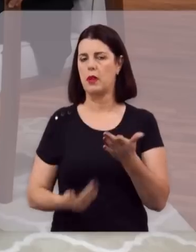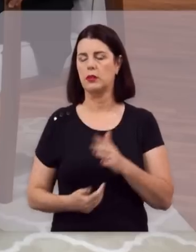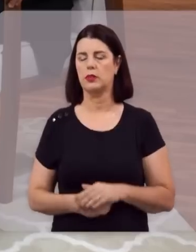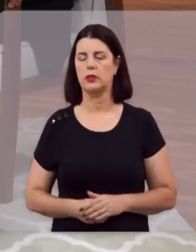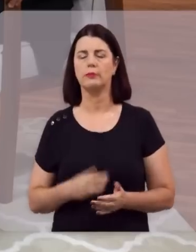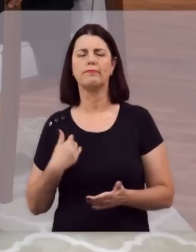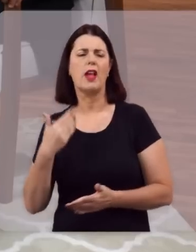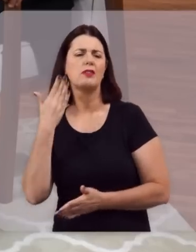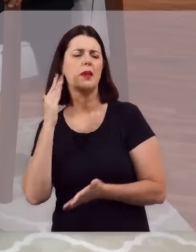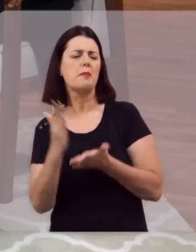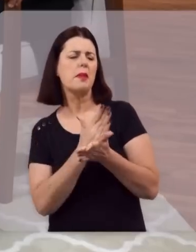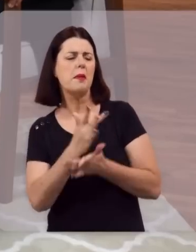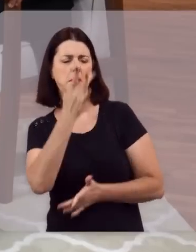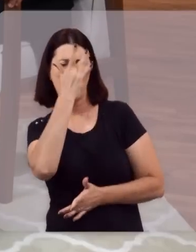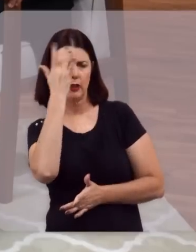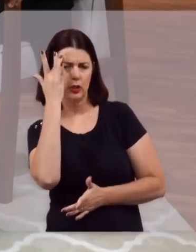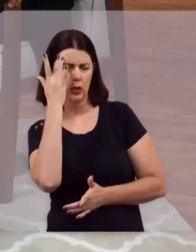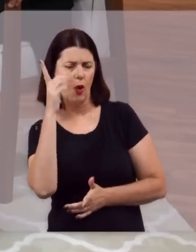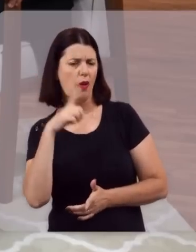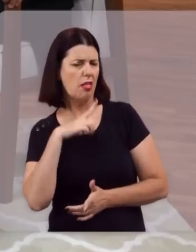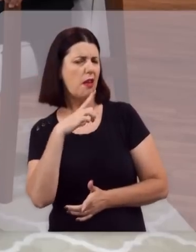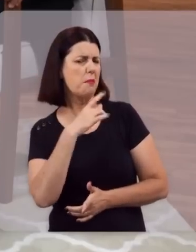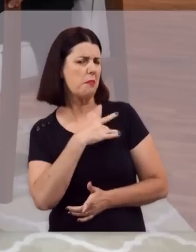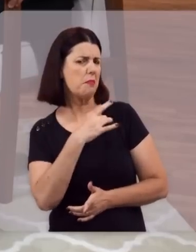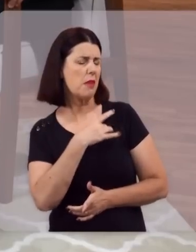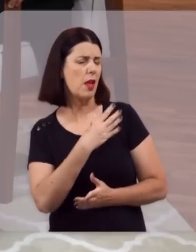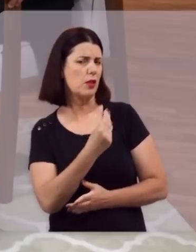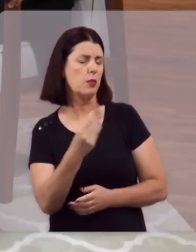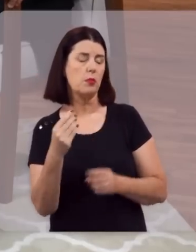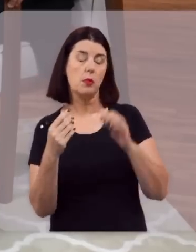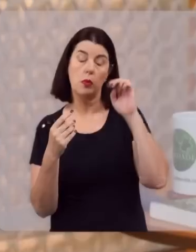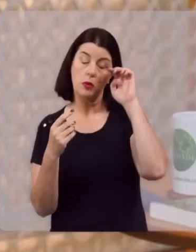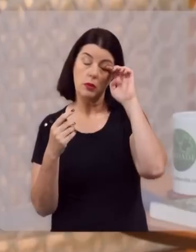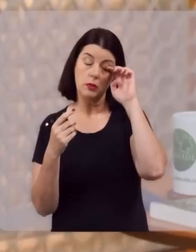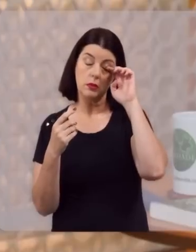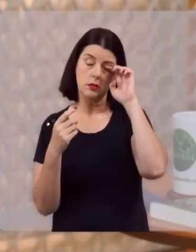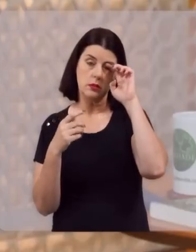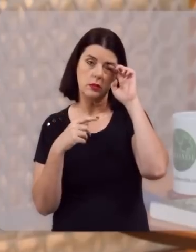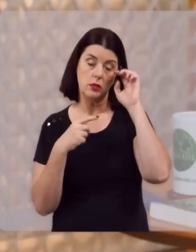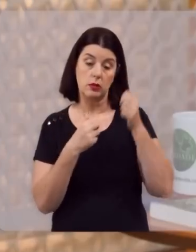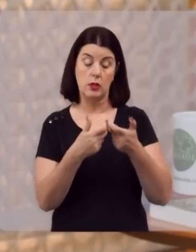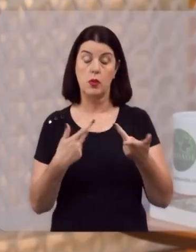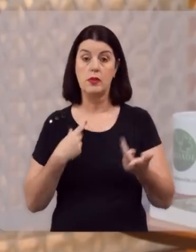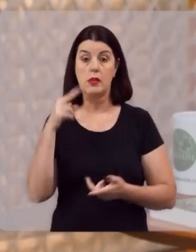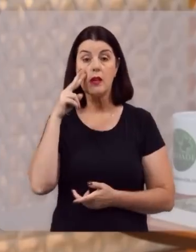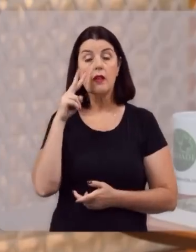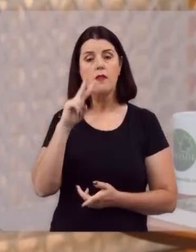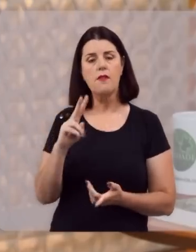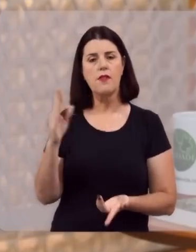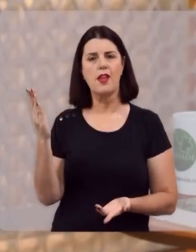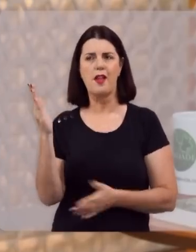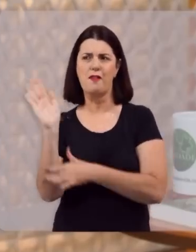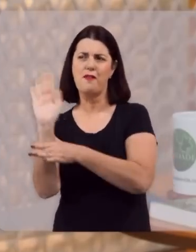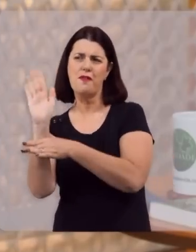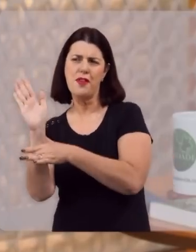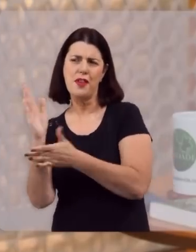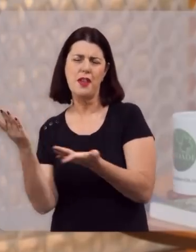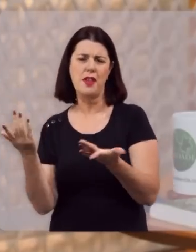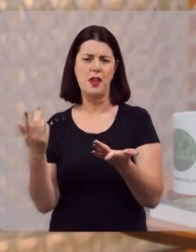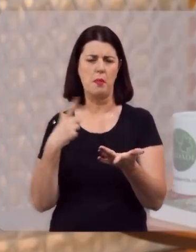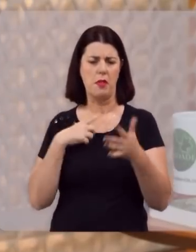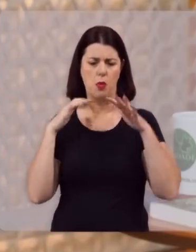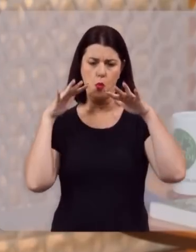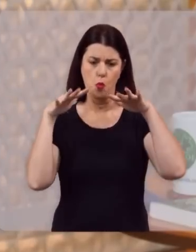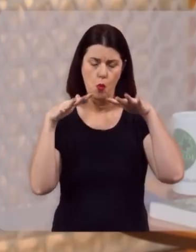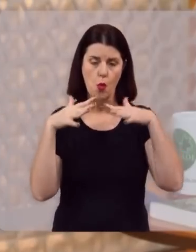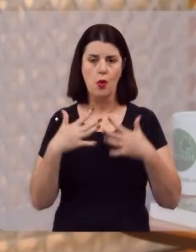muitas pessoas, elas temem muito, né? Até por aquilo que elas veem, às vezes nos filmes de terror, aquela questão da